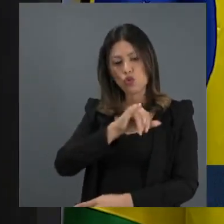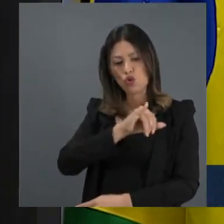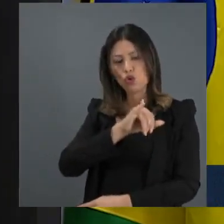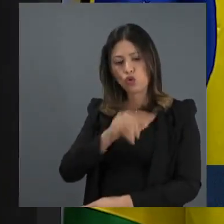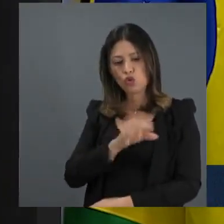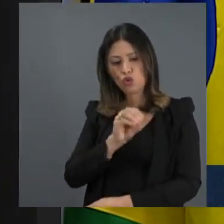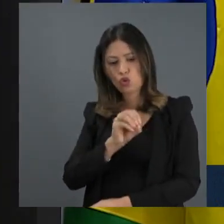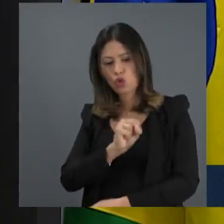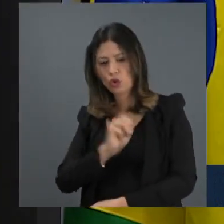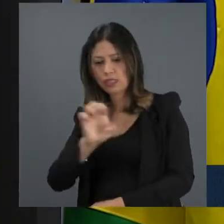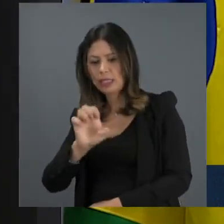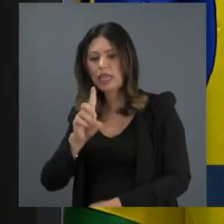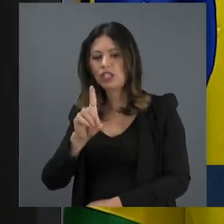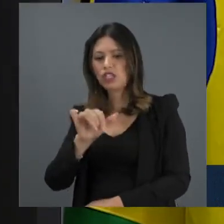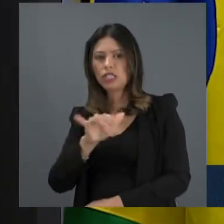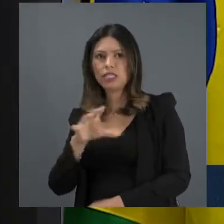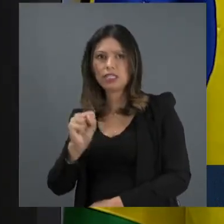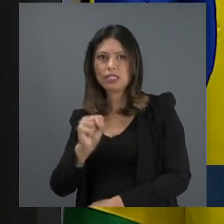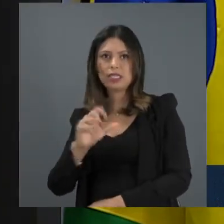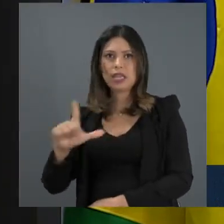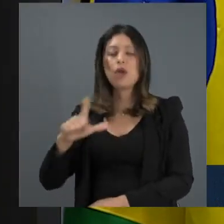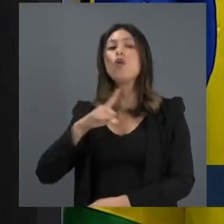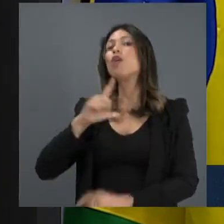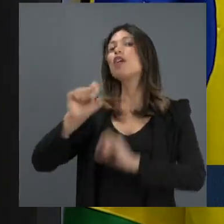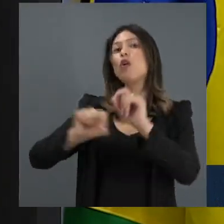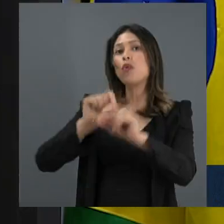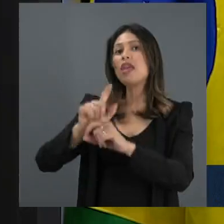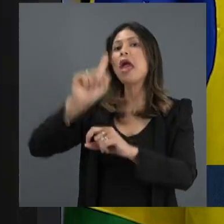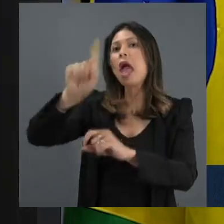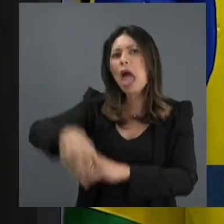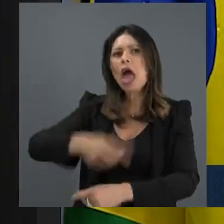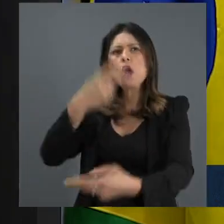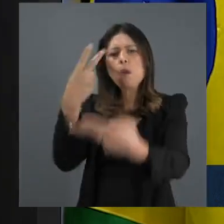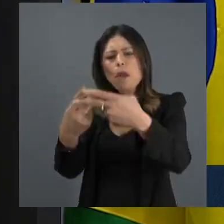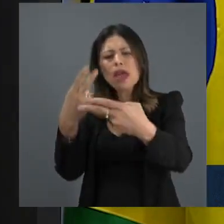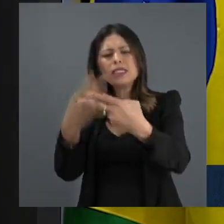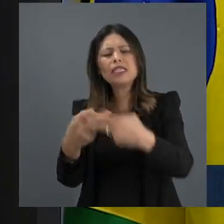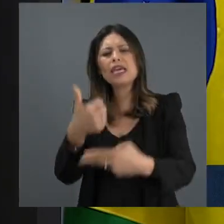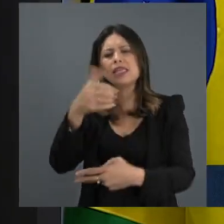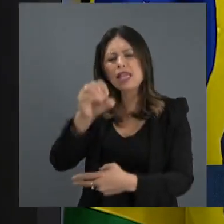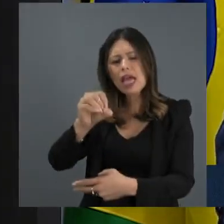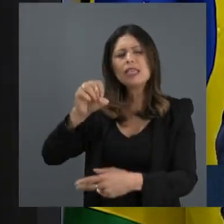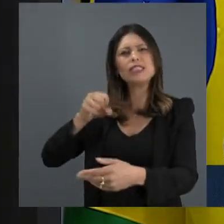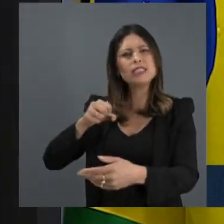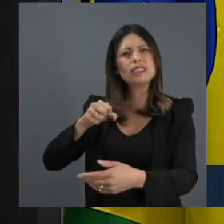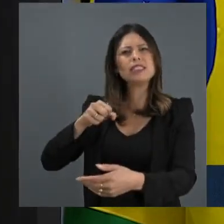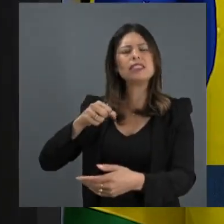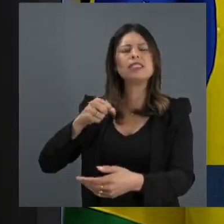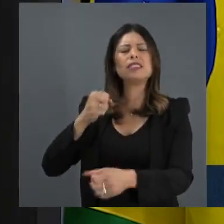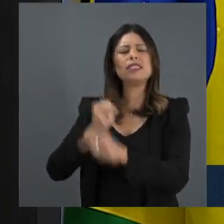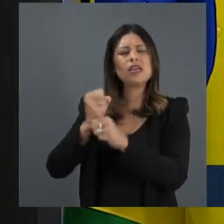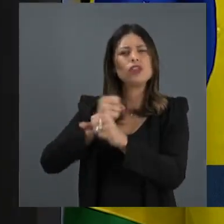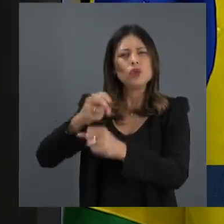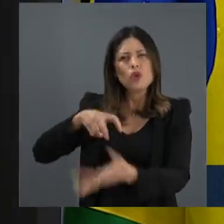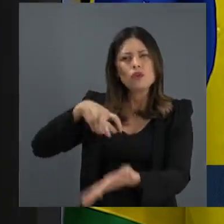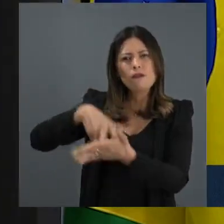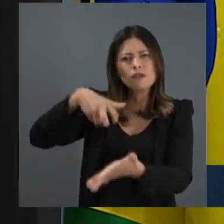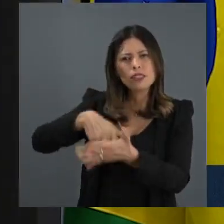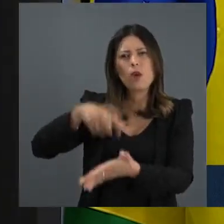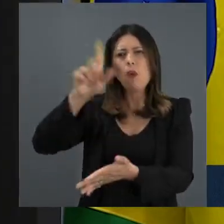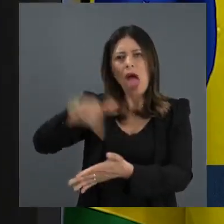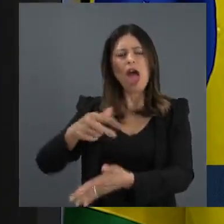condenado a 10 anos de prisão como sendo chefe político da corrupção em nosso